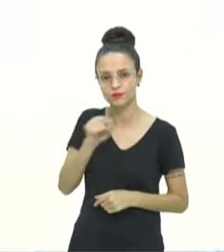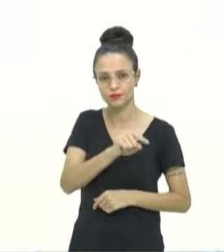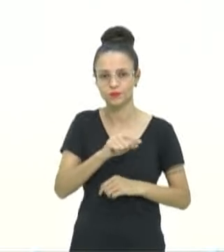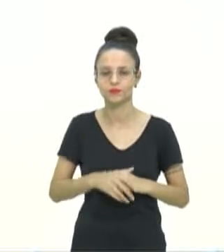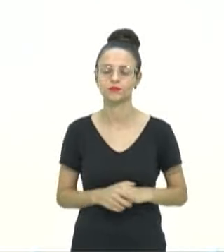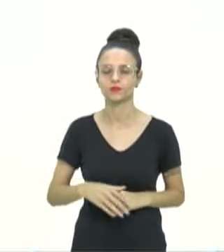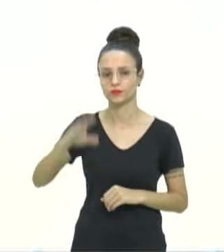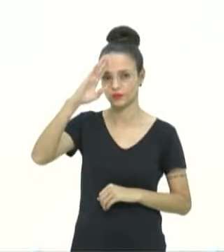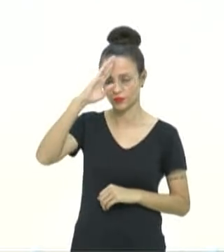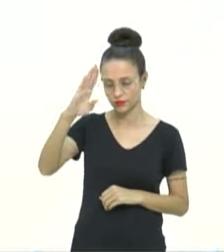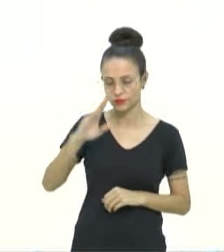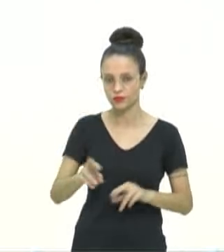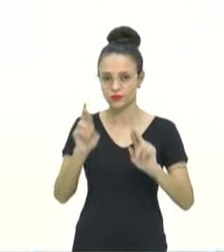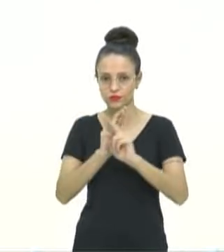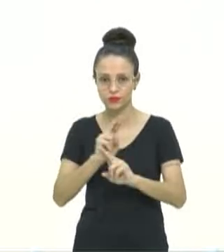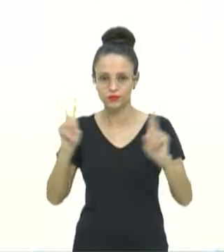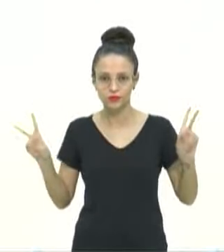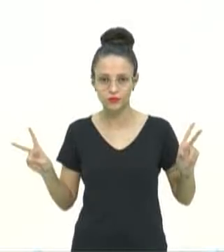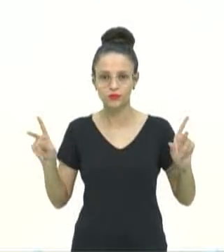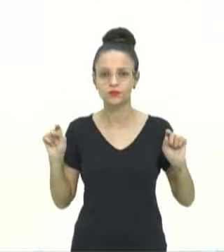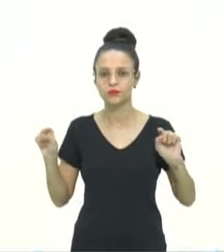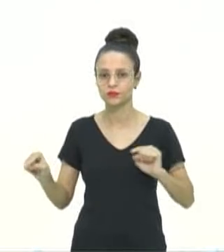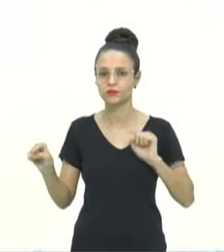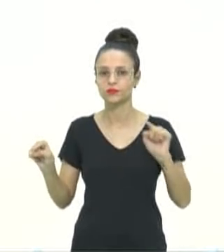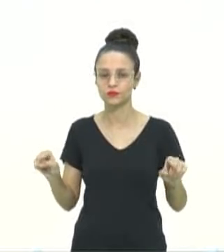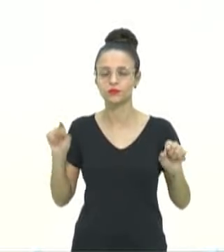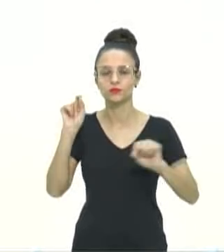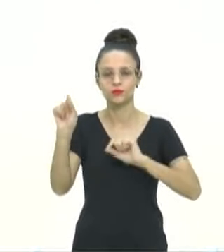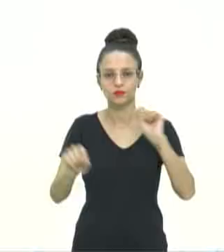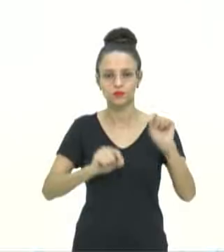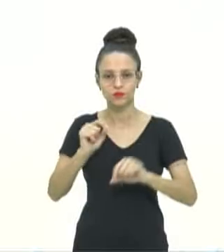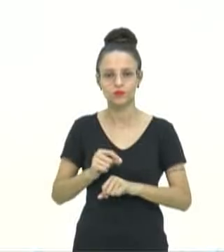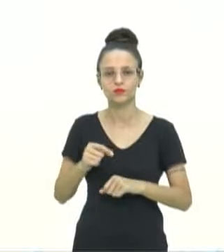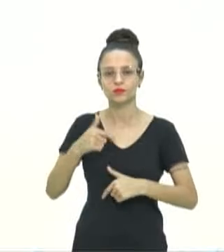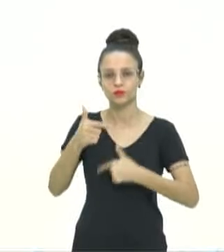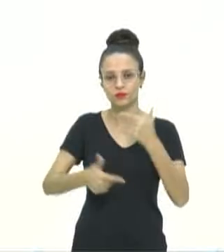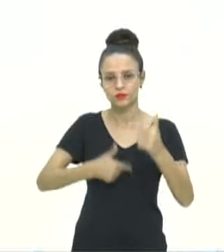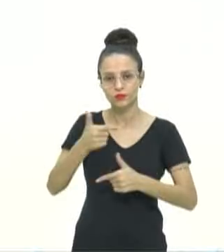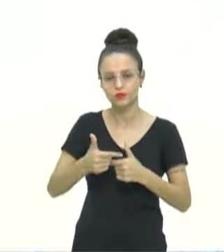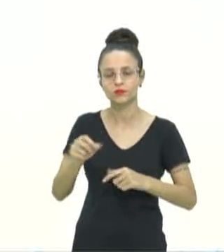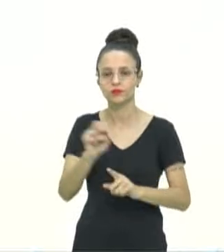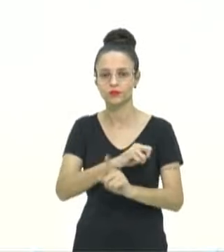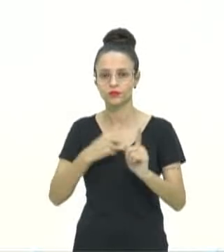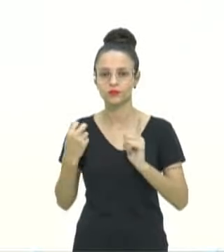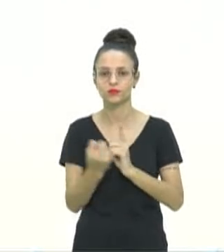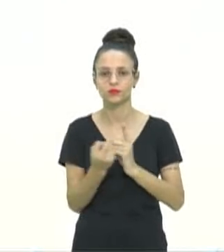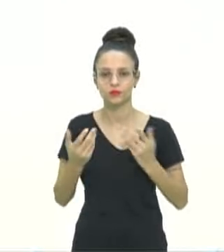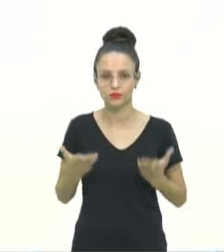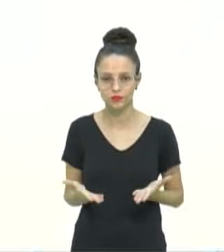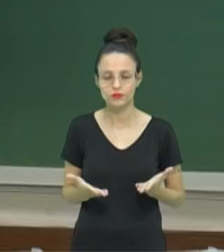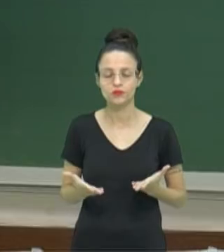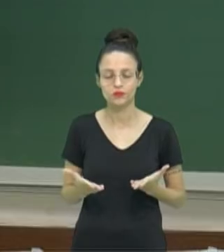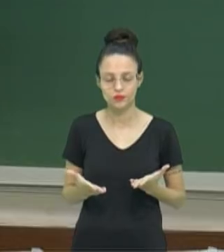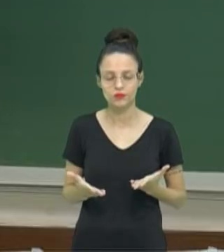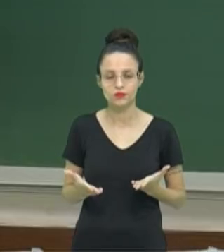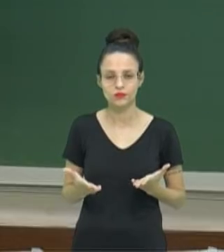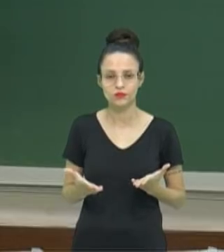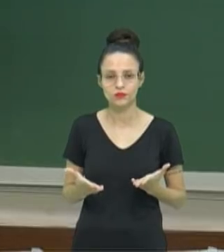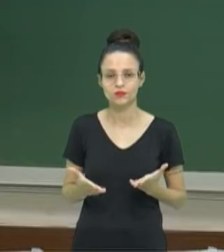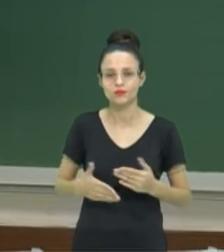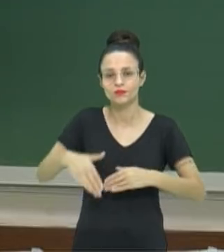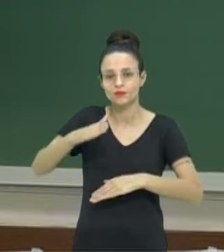As principais diferenças entre os dois ali está nas atividades da sociedade, nas atividades que